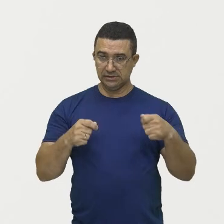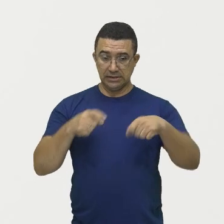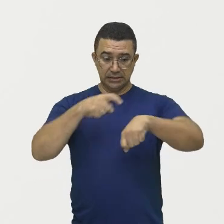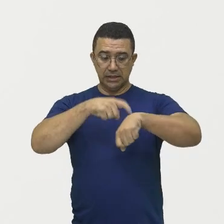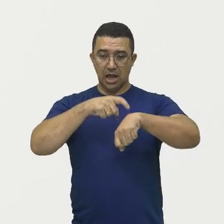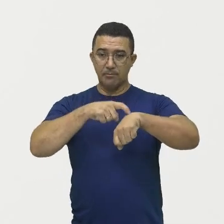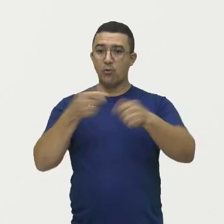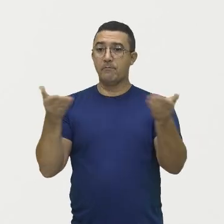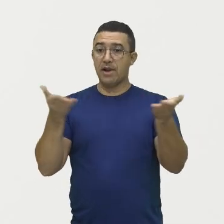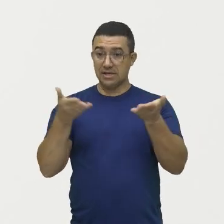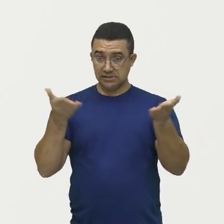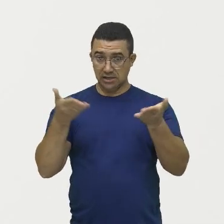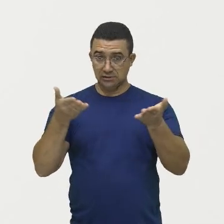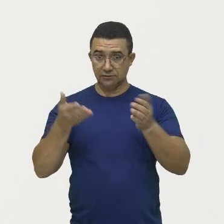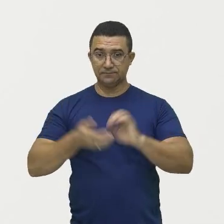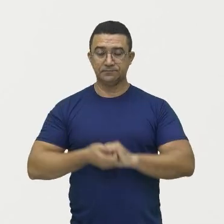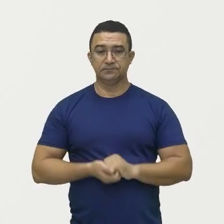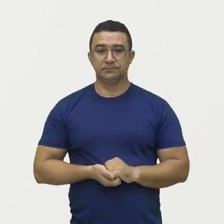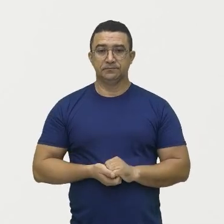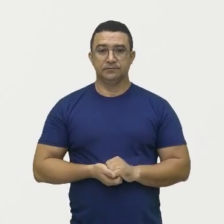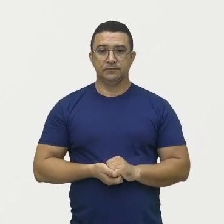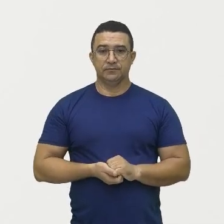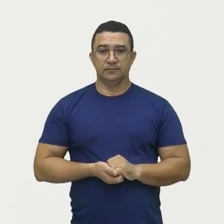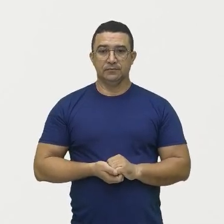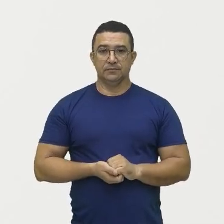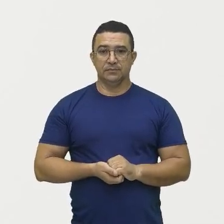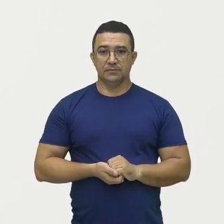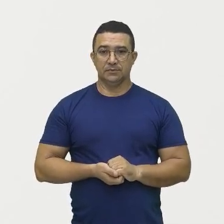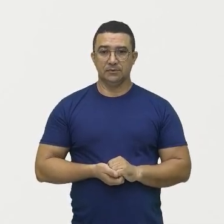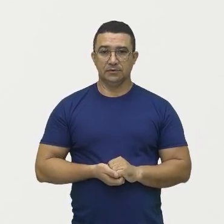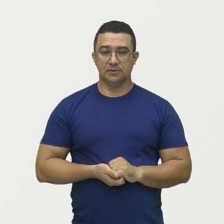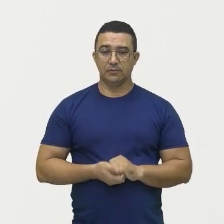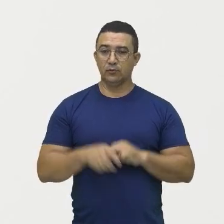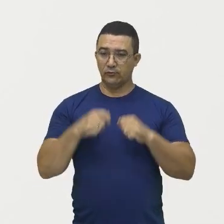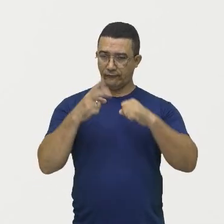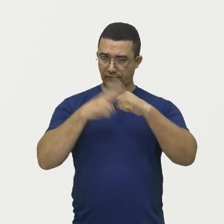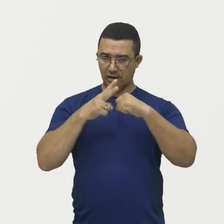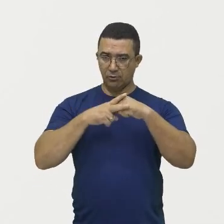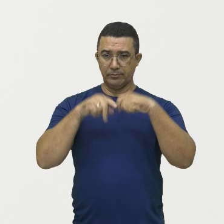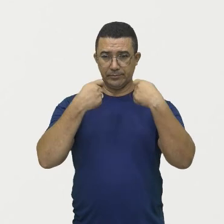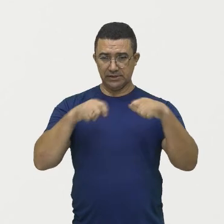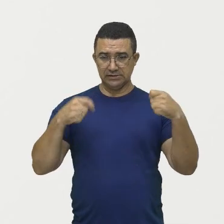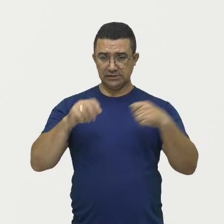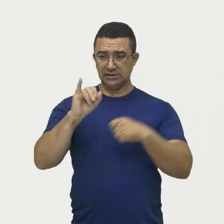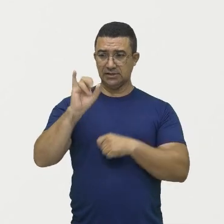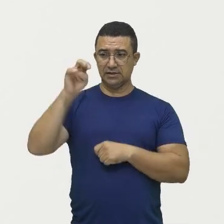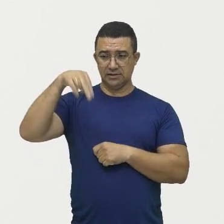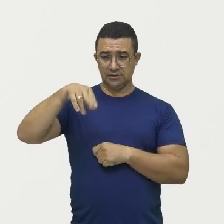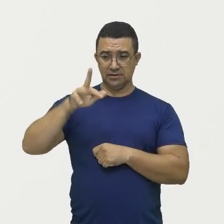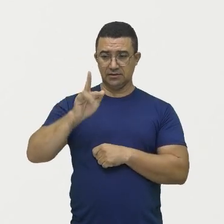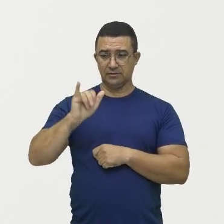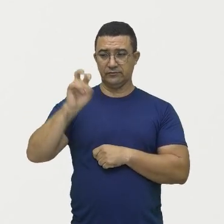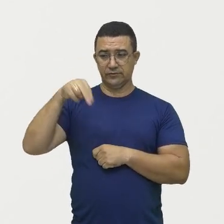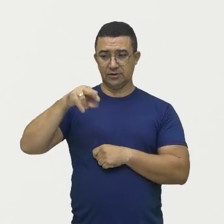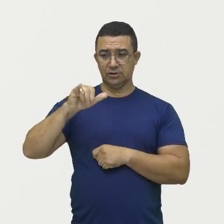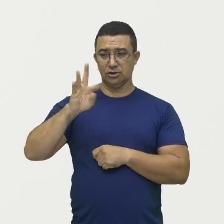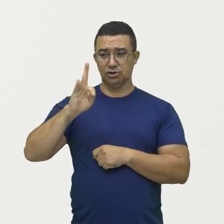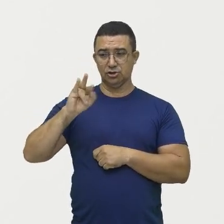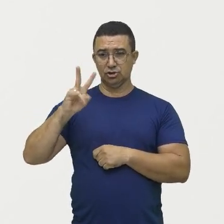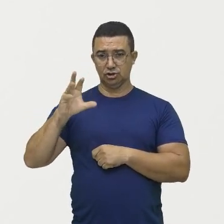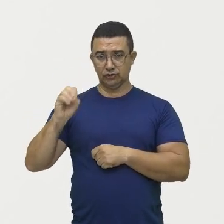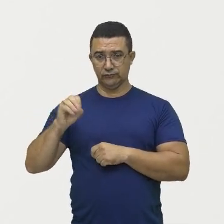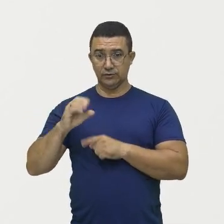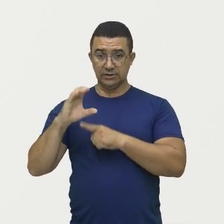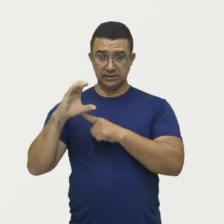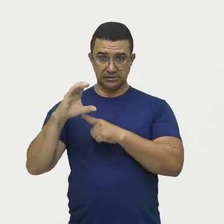presente, aqui ele está no gerúndio. Né? Ele tem que estar no infinitivo, aliás, e não no gerúndio. Na letra C, you should save the